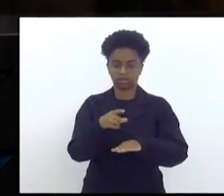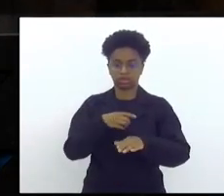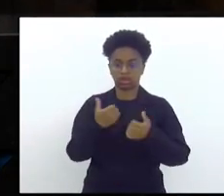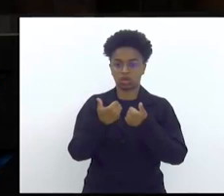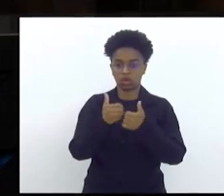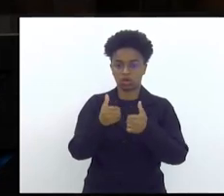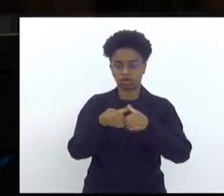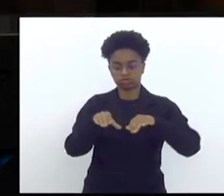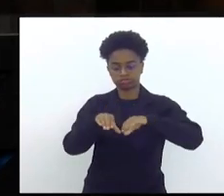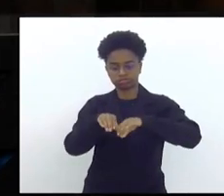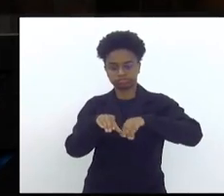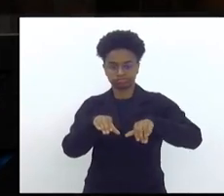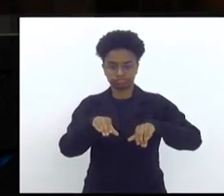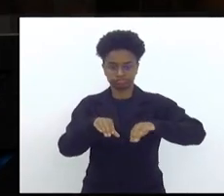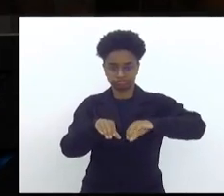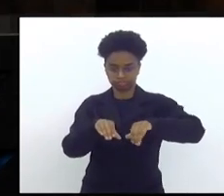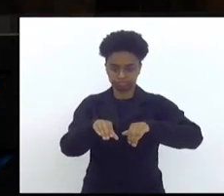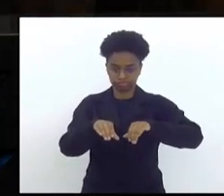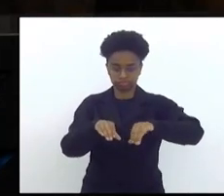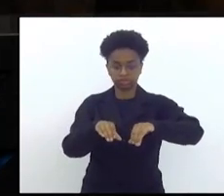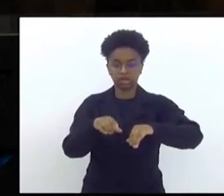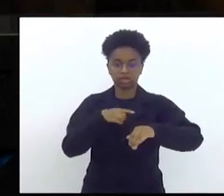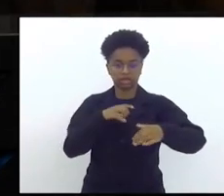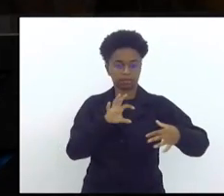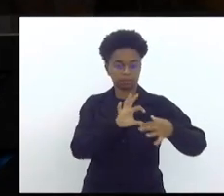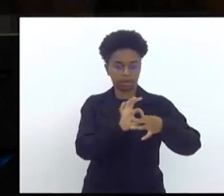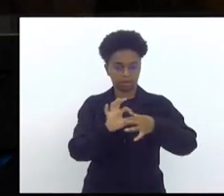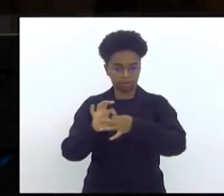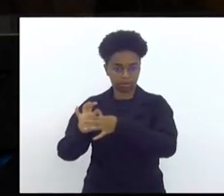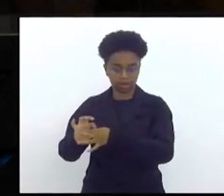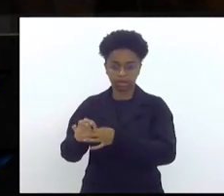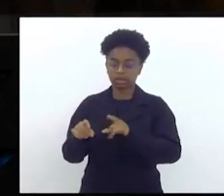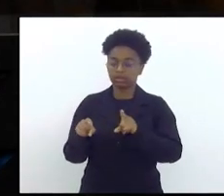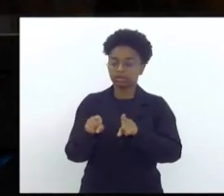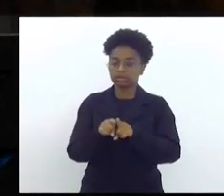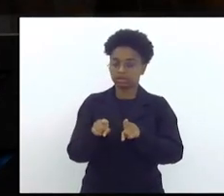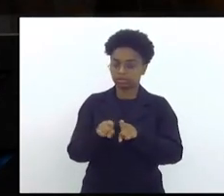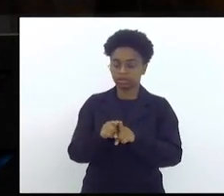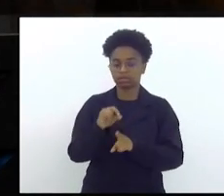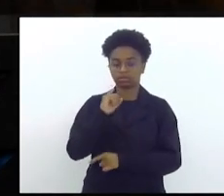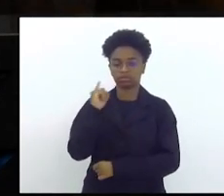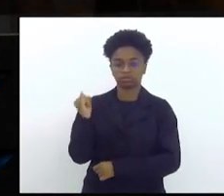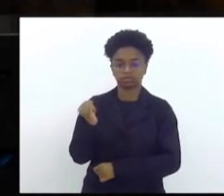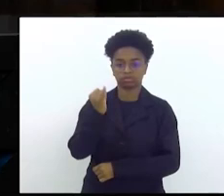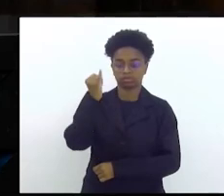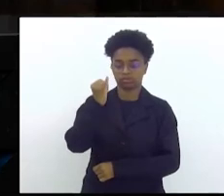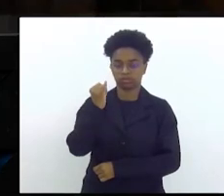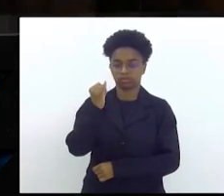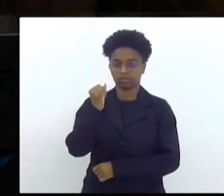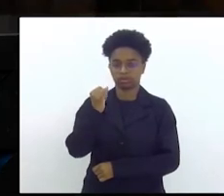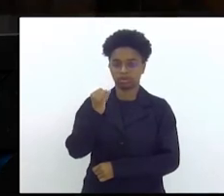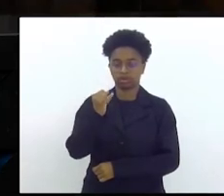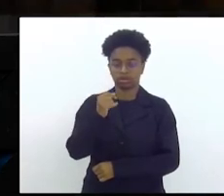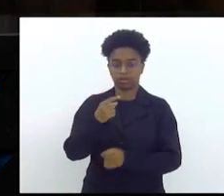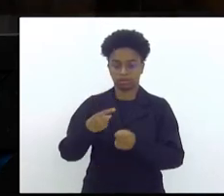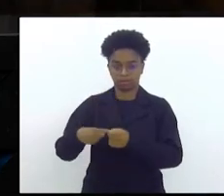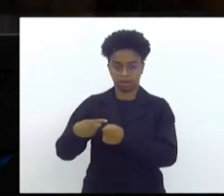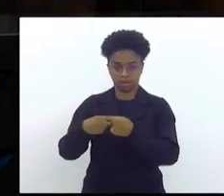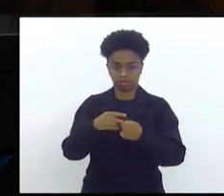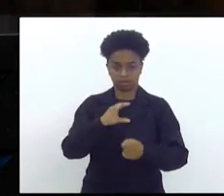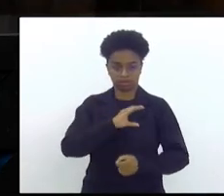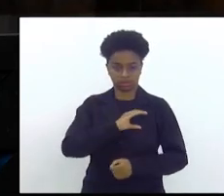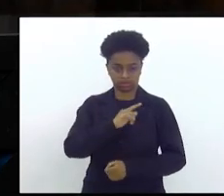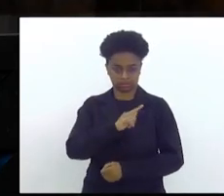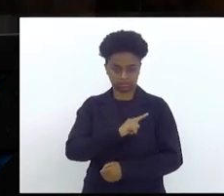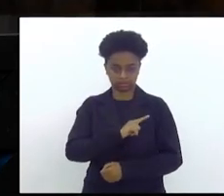com as devidas integrações e também importante para o bairro de Campo Grande da Zona Oeste